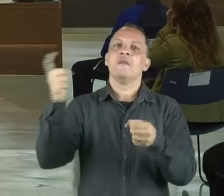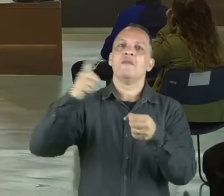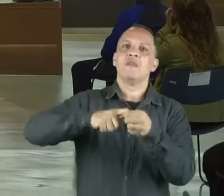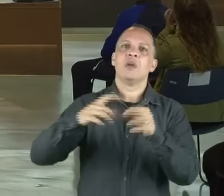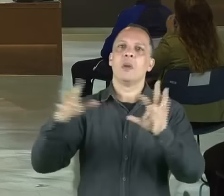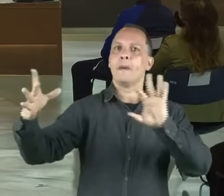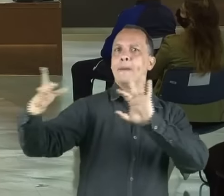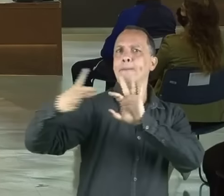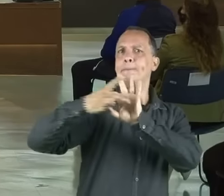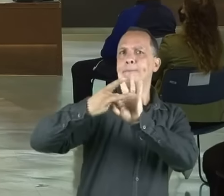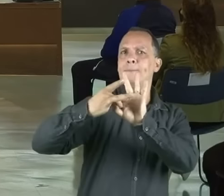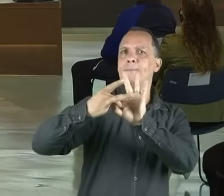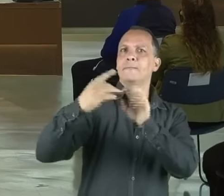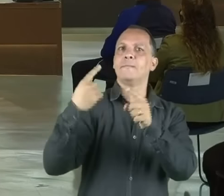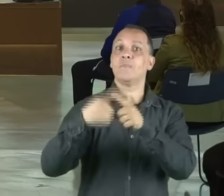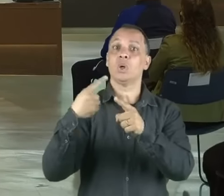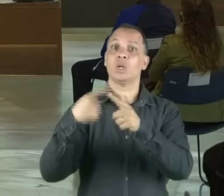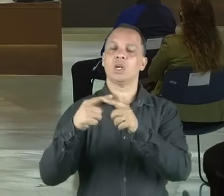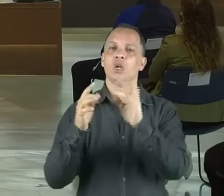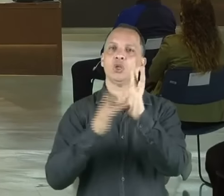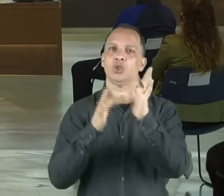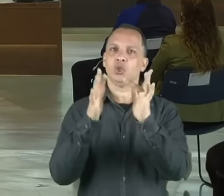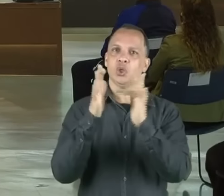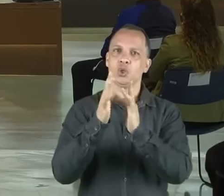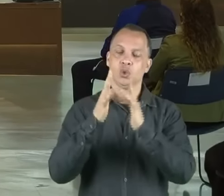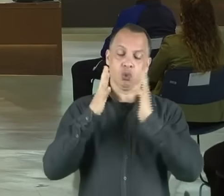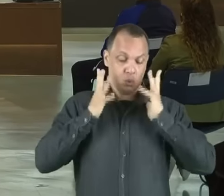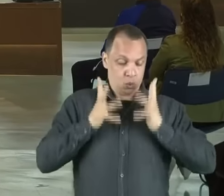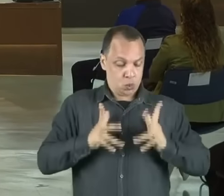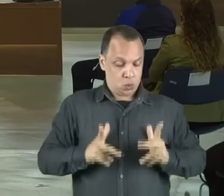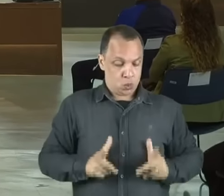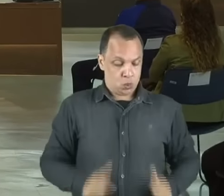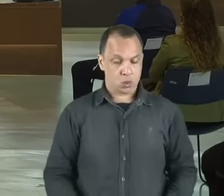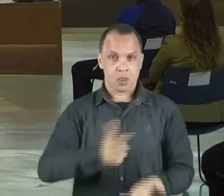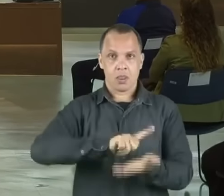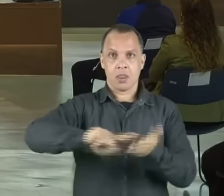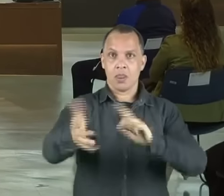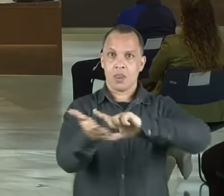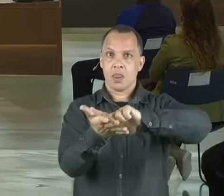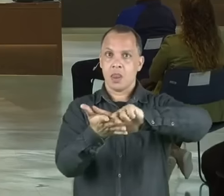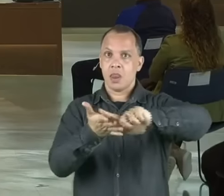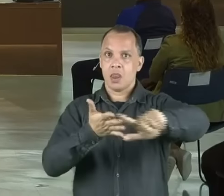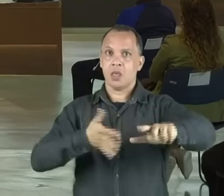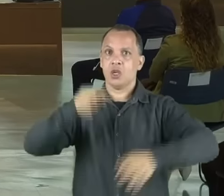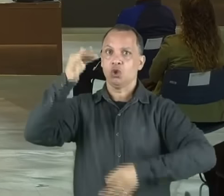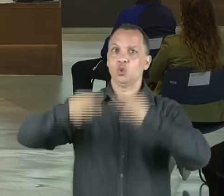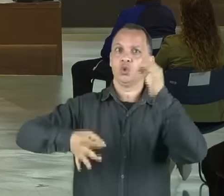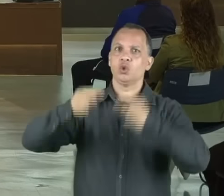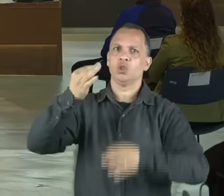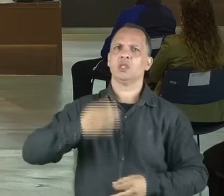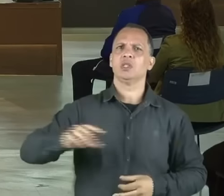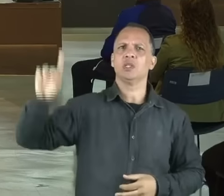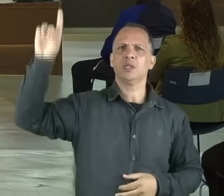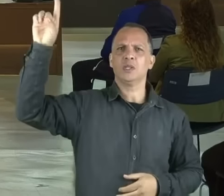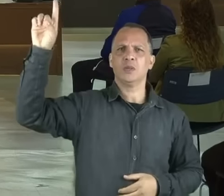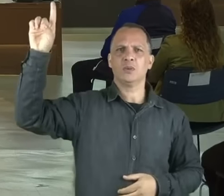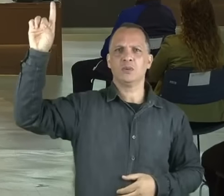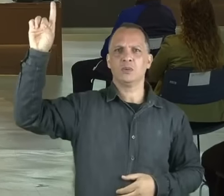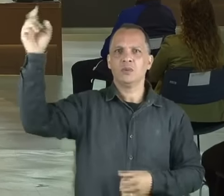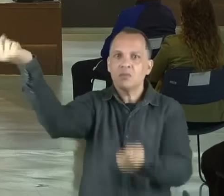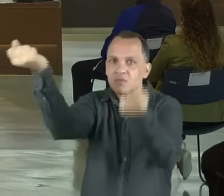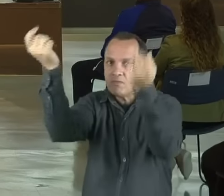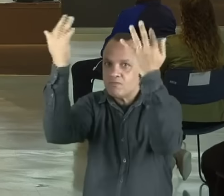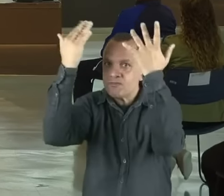o fez pecado por nós para que nele fôssemos feitos justiça de Deus eu tô revestido da justiça de